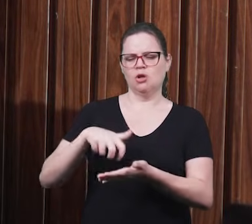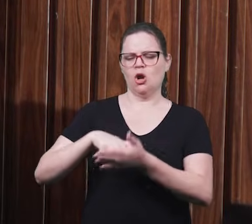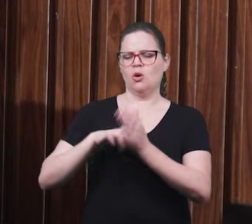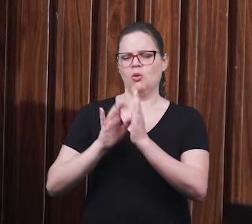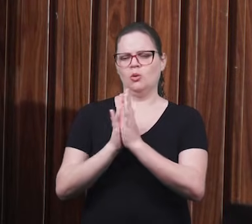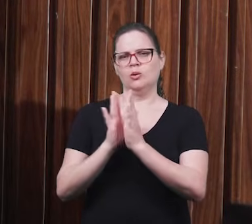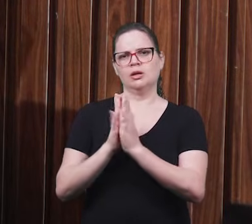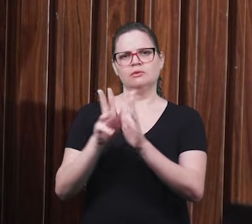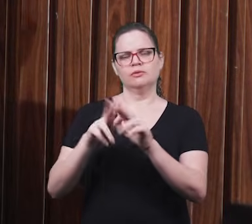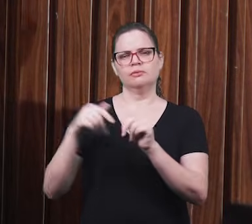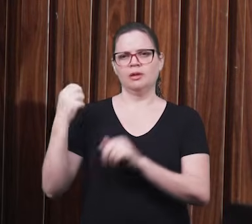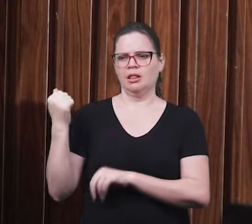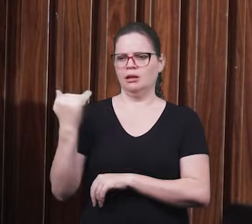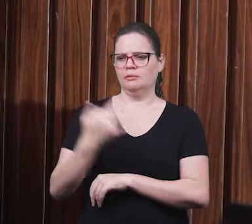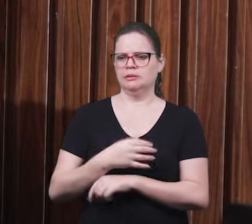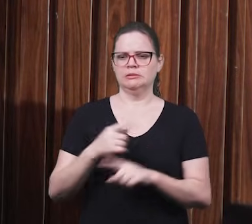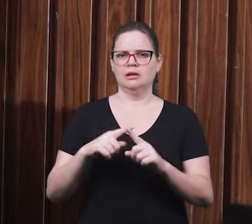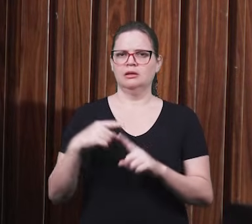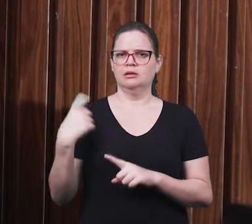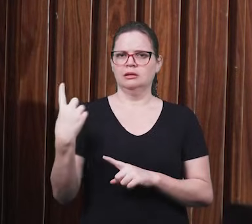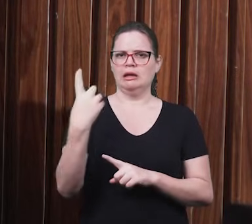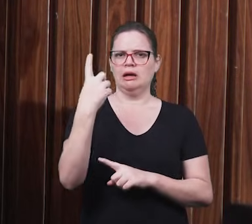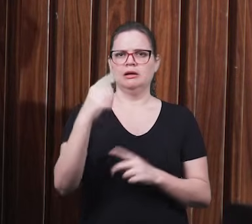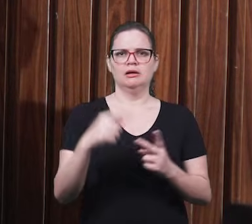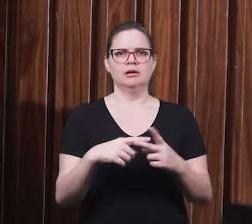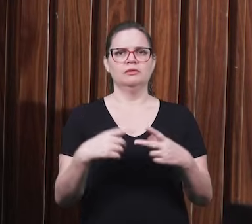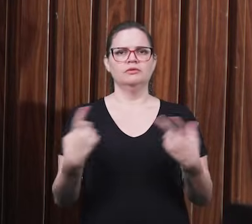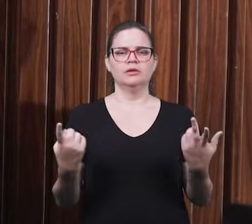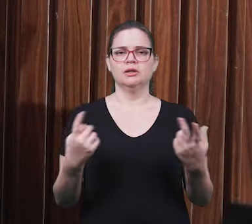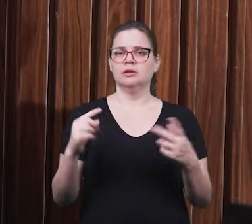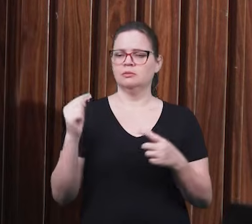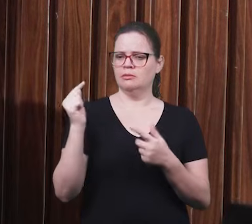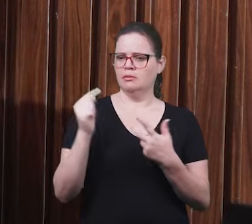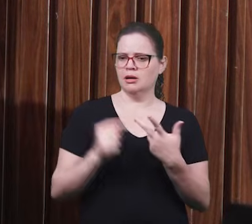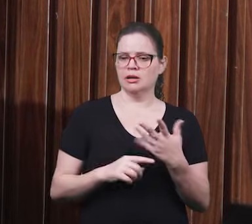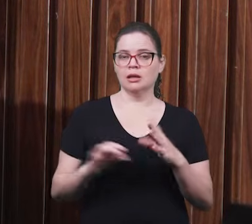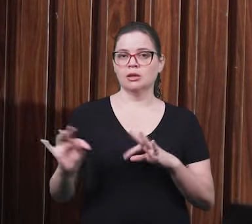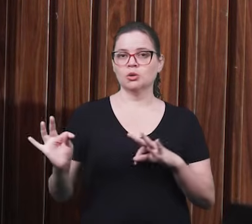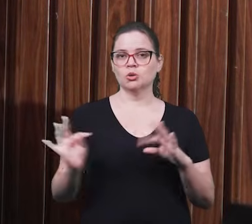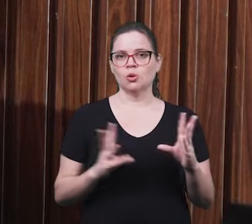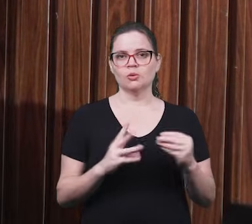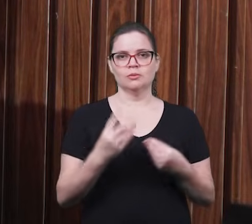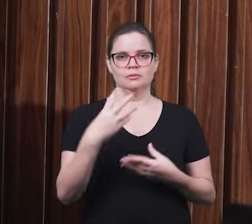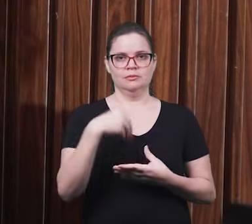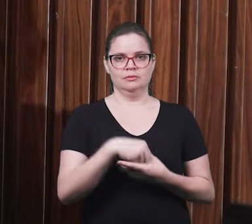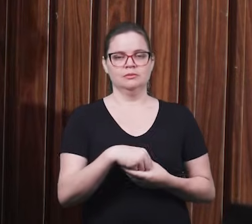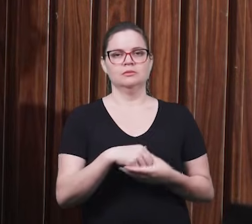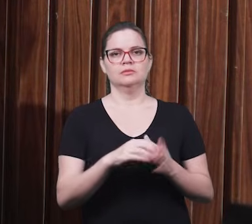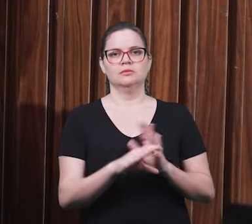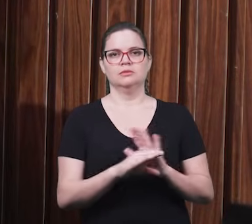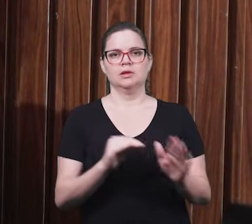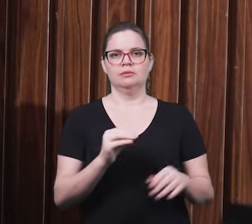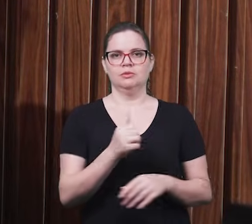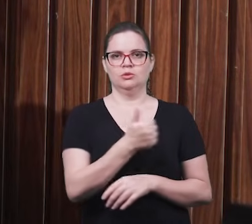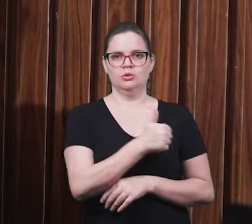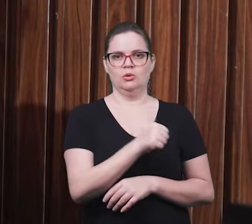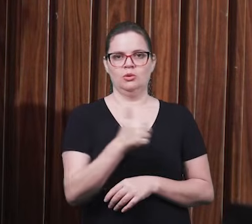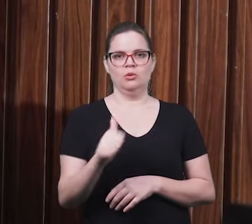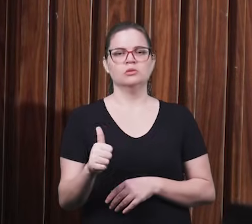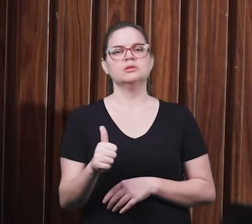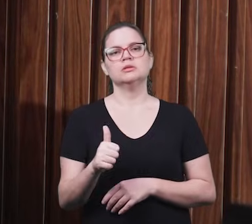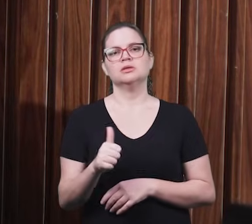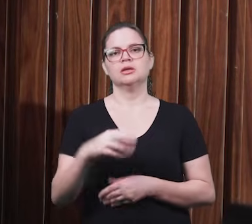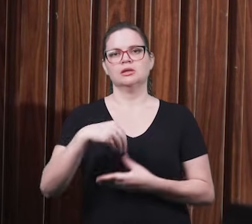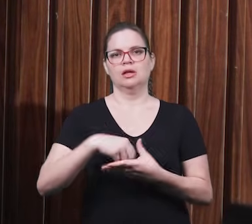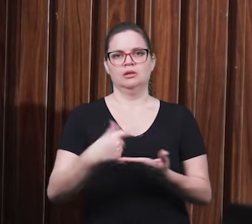eram valentes, né? Abraão, Davi, todos aqueles que foram relatados ali no capítulo 11 de Hebreus, né?